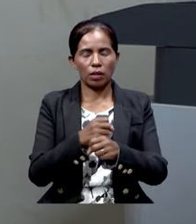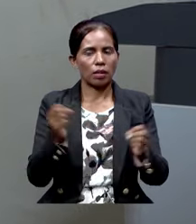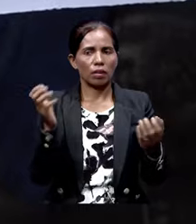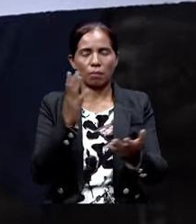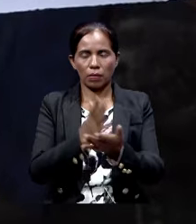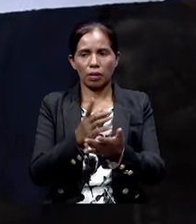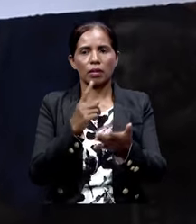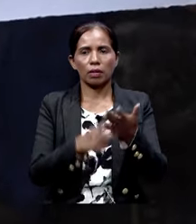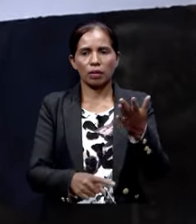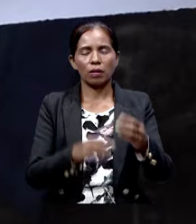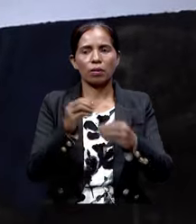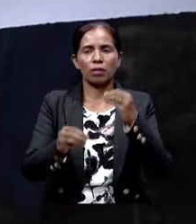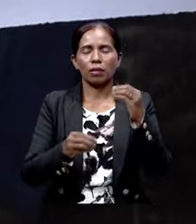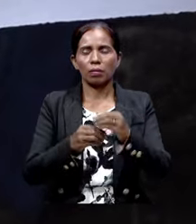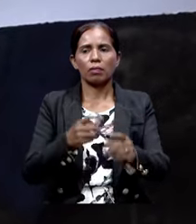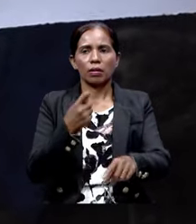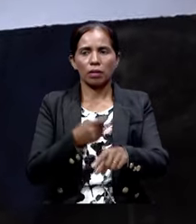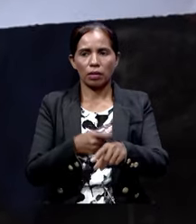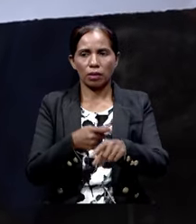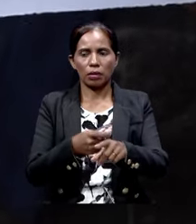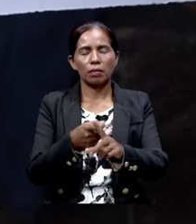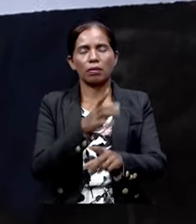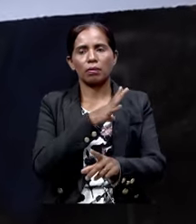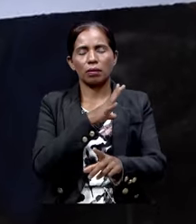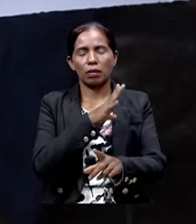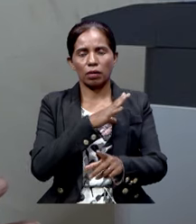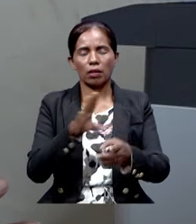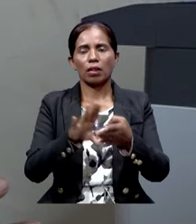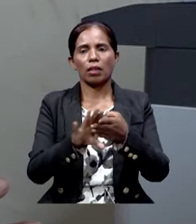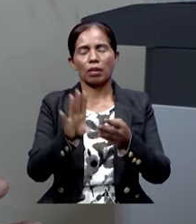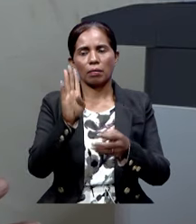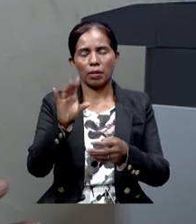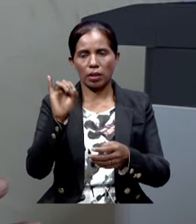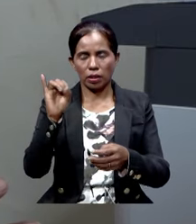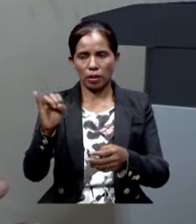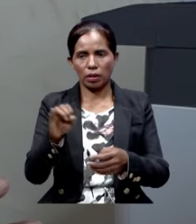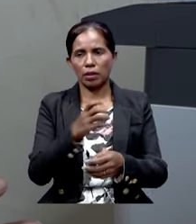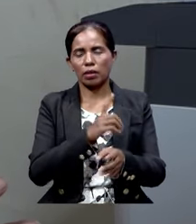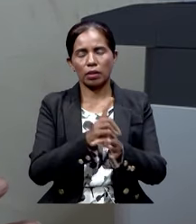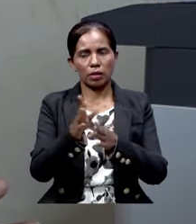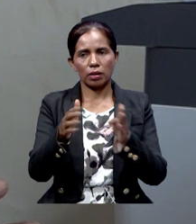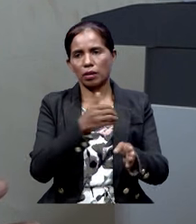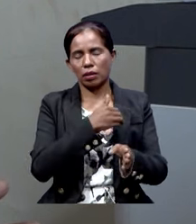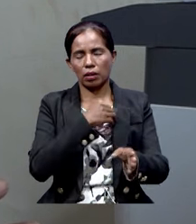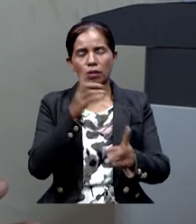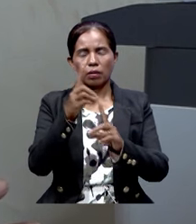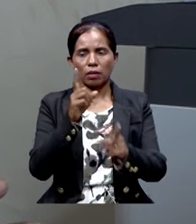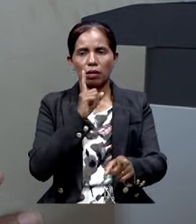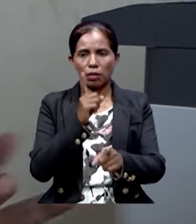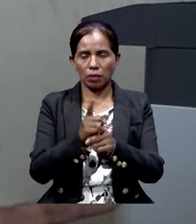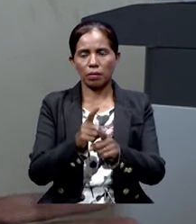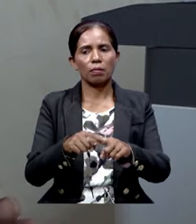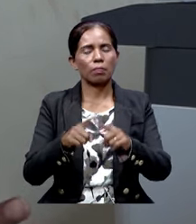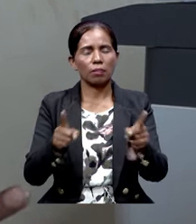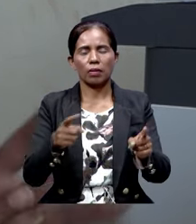ida. Questiona per duração tempo hodi rein blanco bei, dirizente ne se dau kia data certeza, mai be